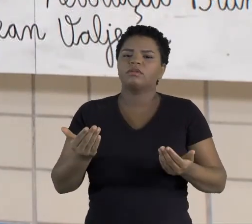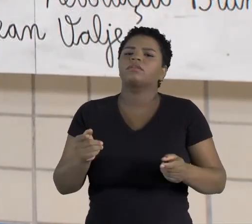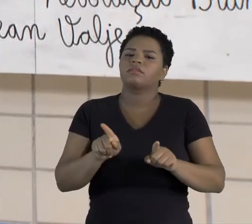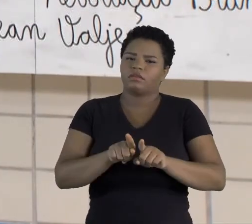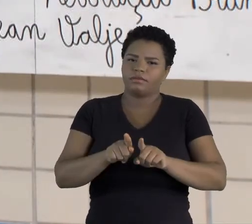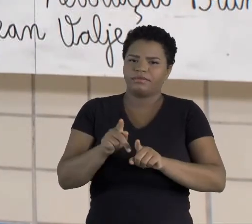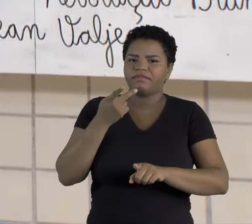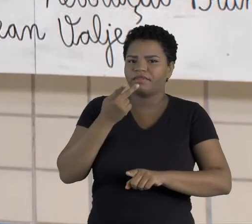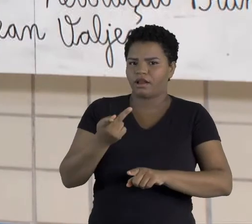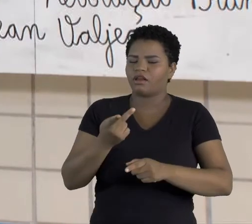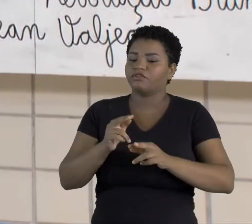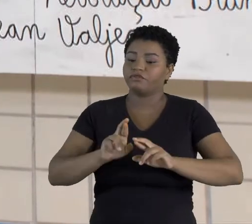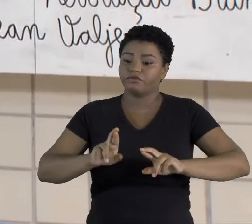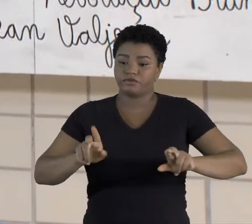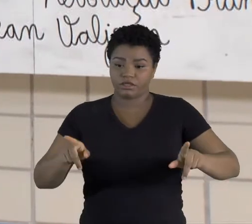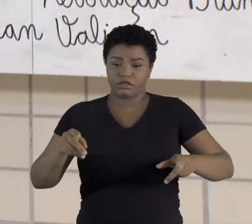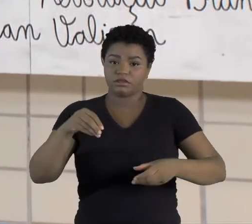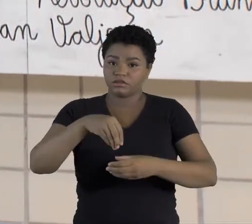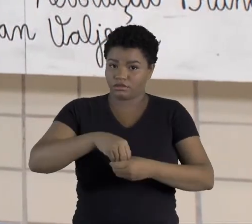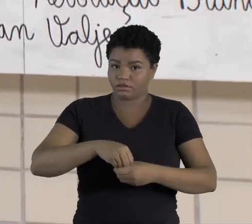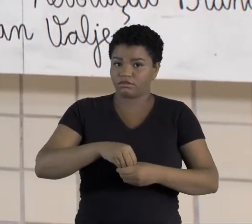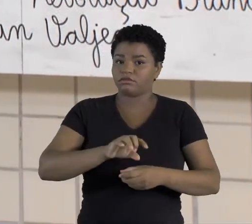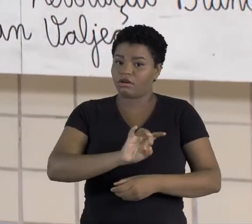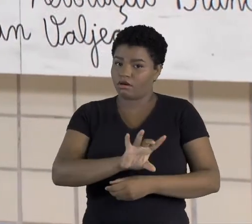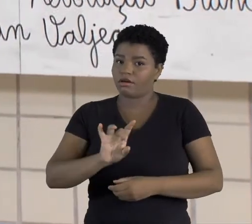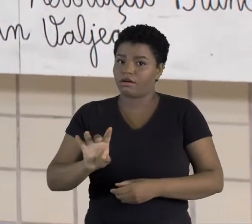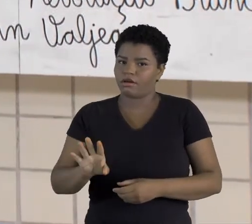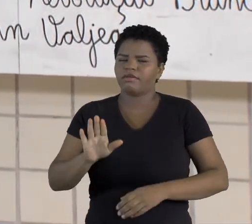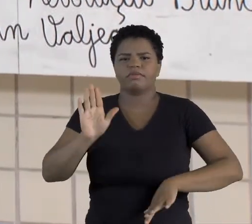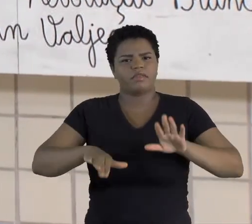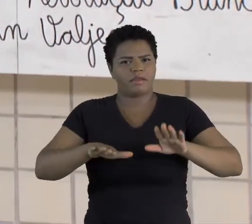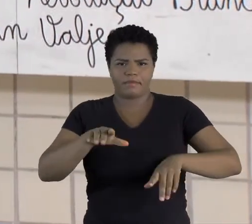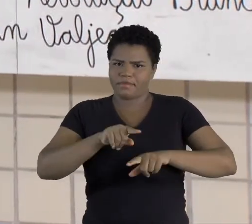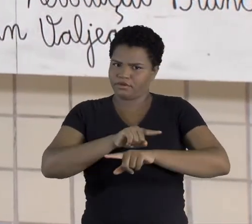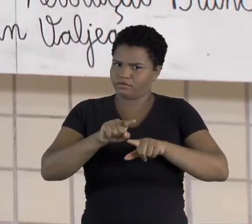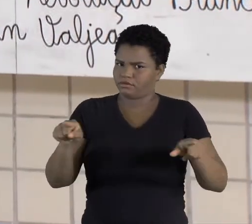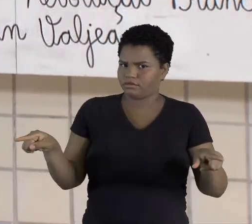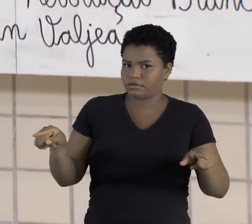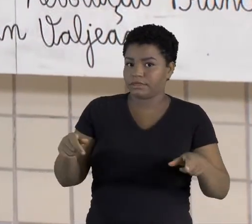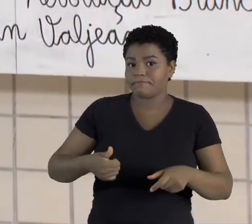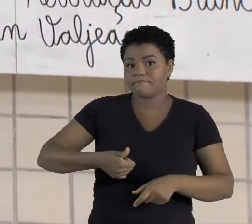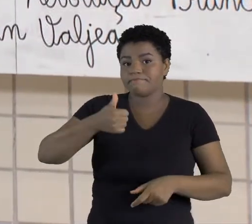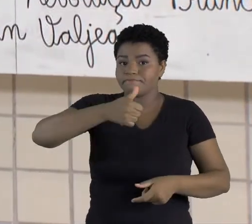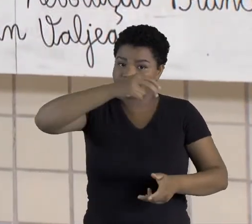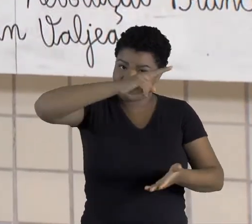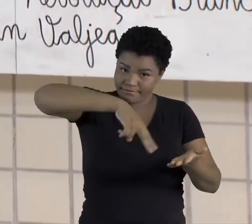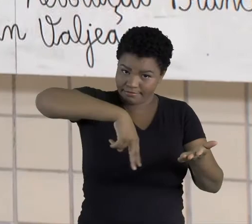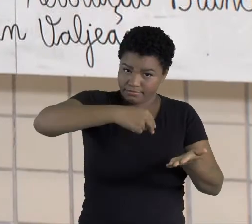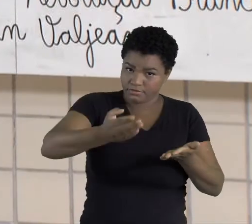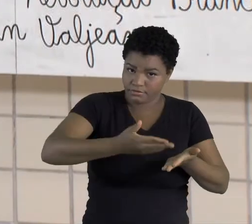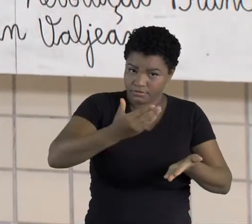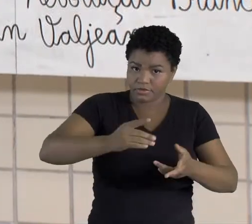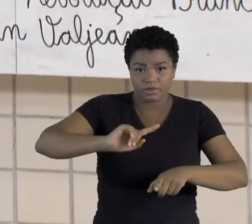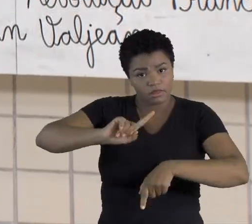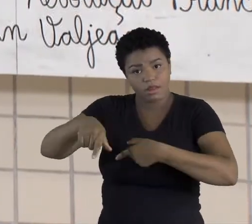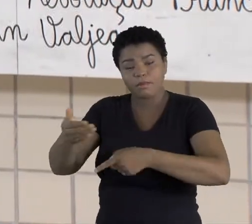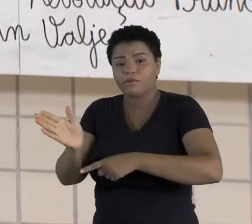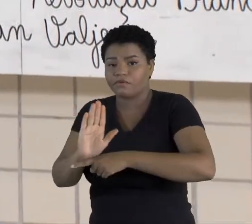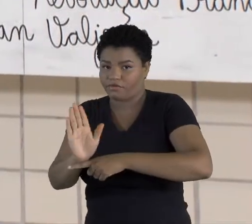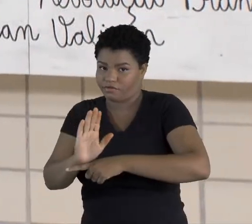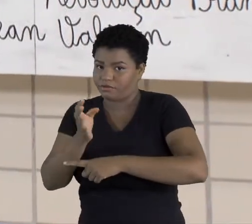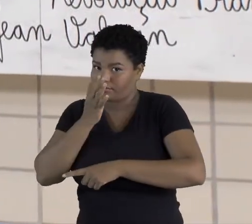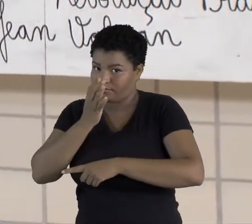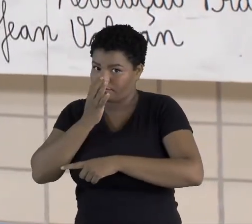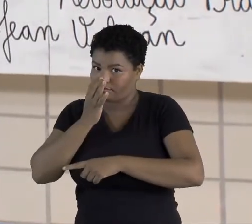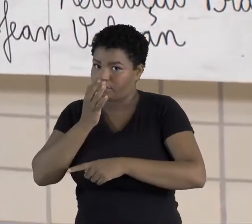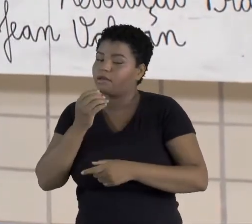certo? Isso vai depender muito de você. Primeiro ler o livro e depois assistir ao filme. Tem que fazer as duas coisas,